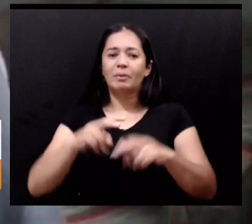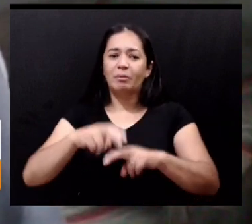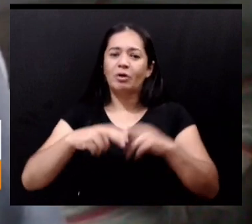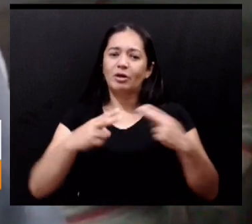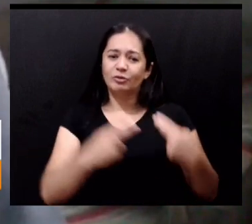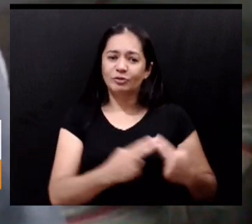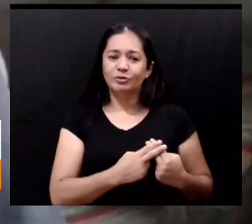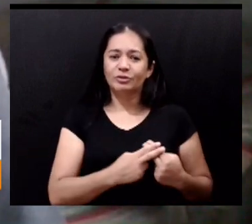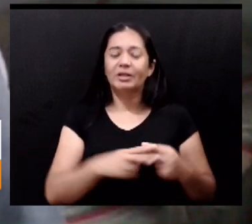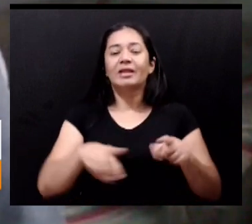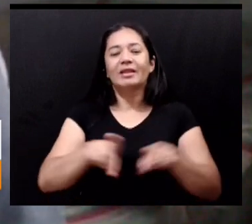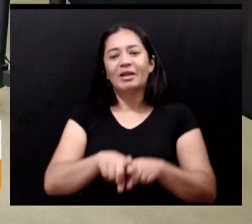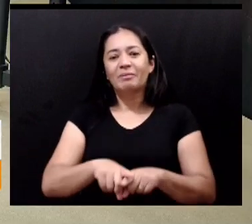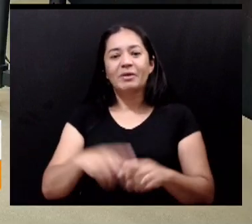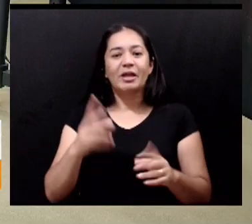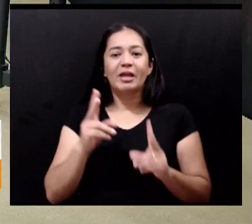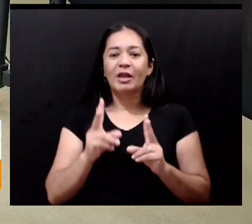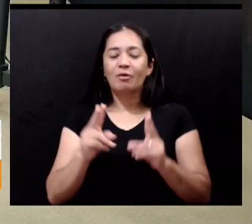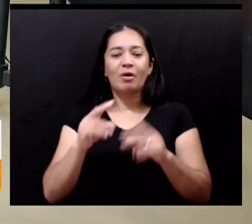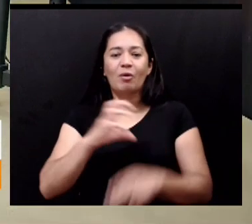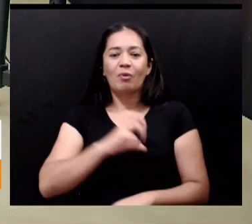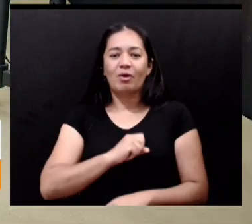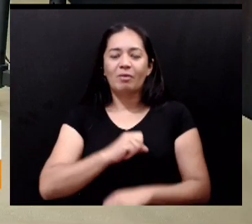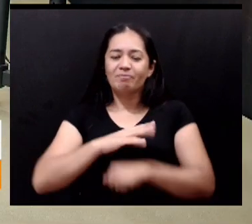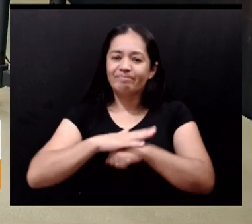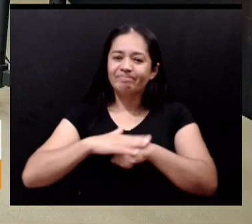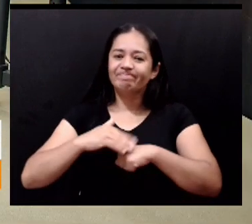acalenta. Muito bem.